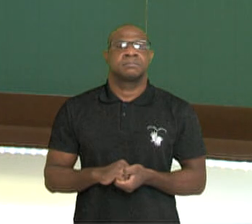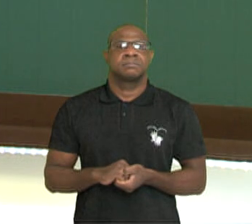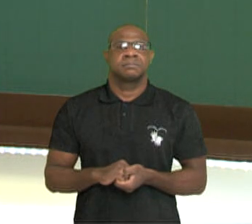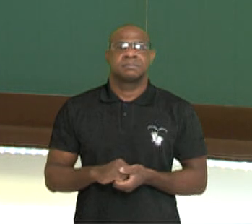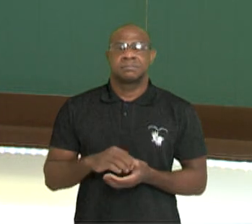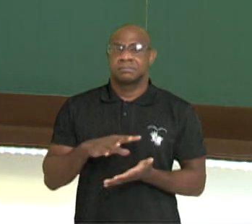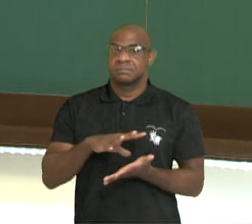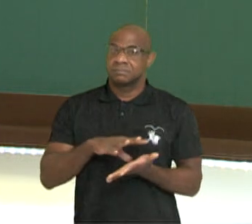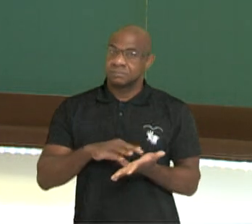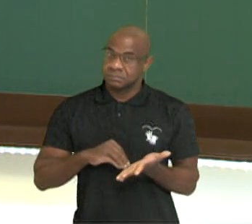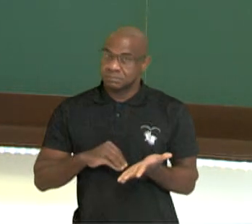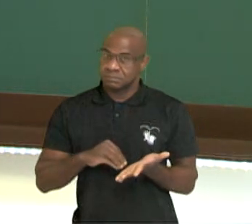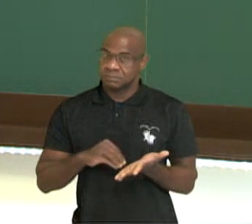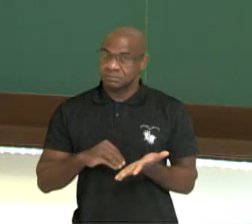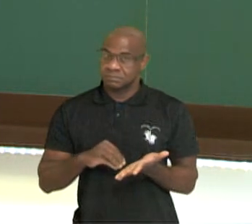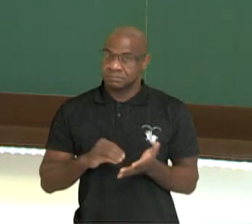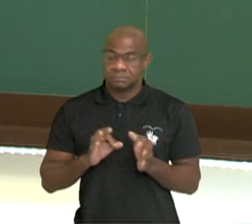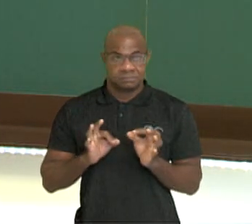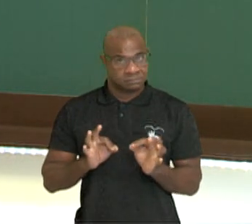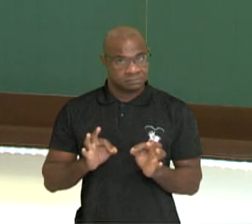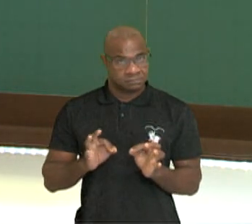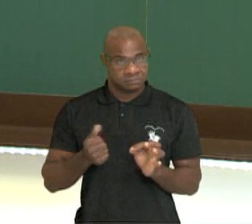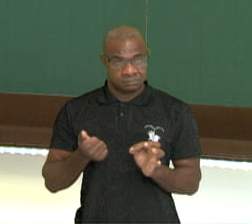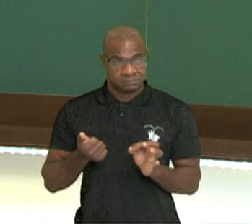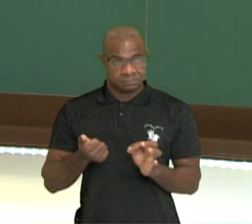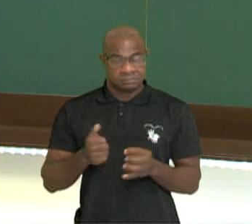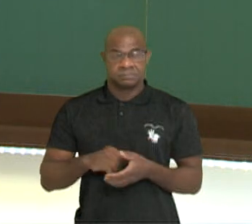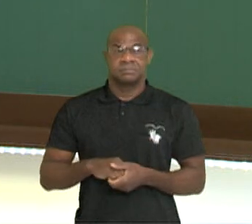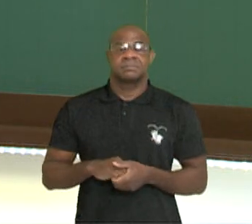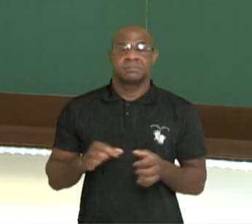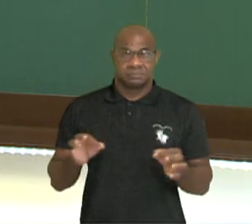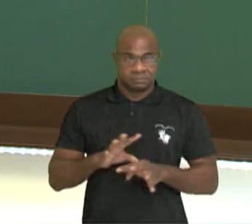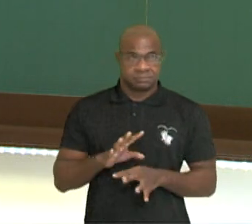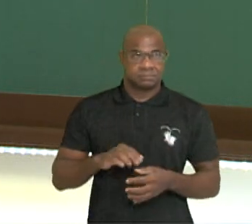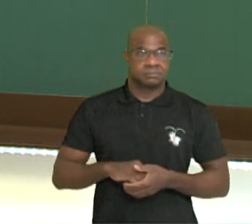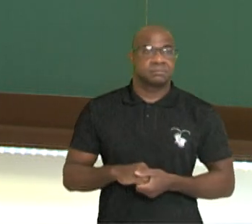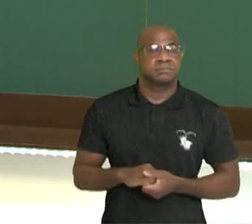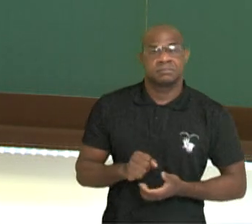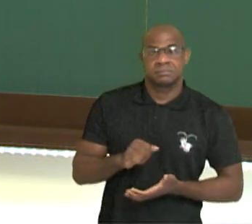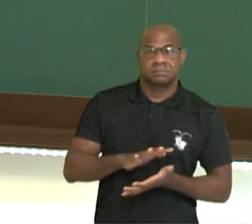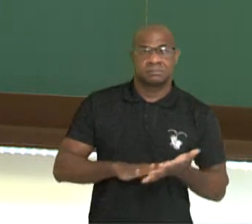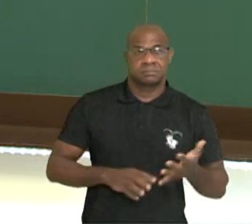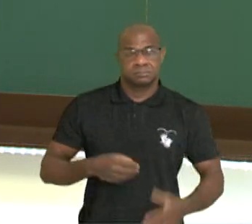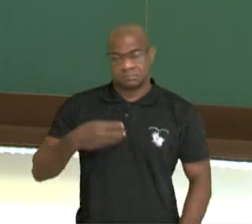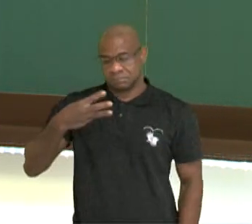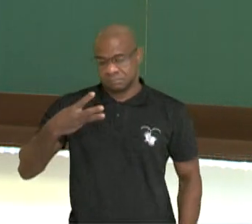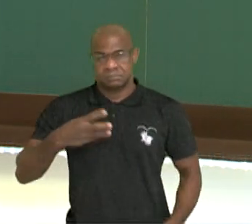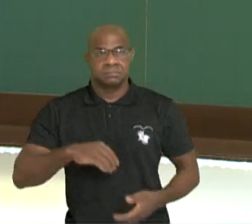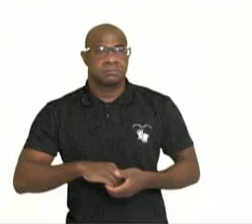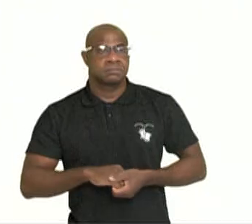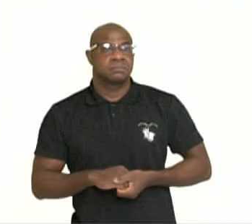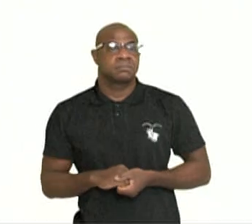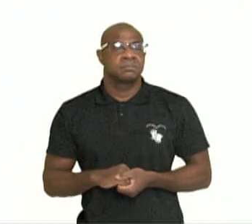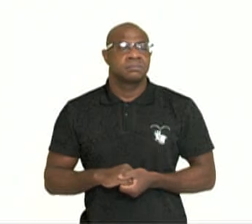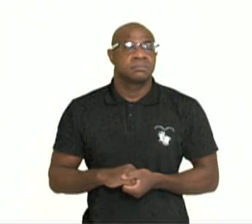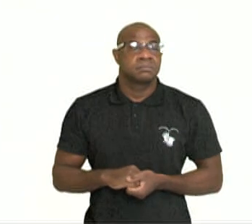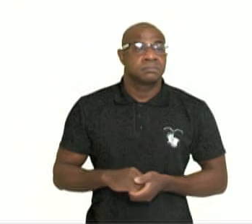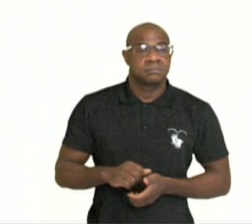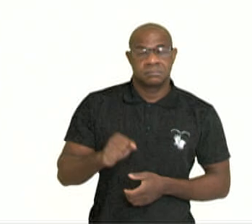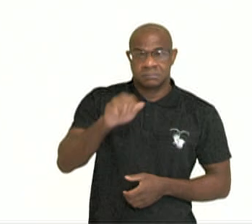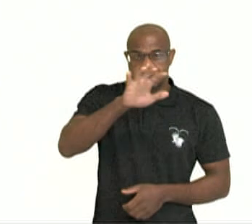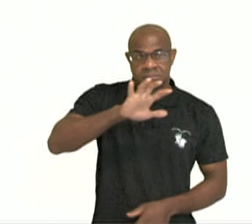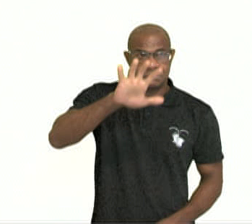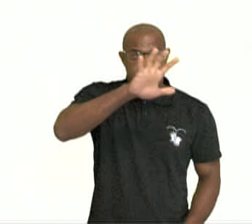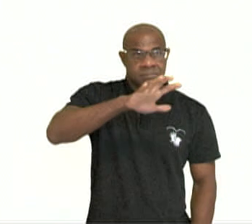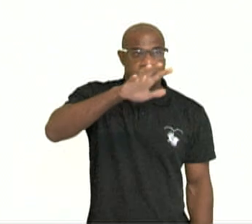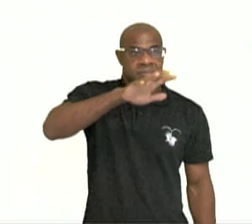Copiou no seu caderno super caprichado esse mapa conceitual? Então vamos adiante para a nossa terceira e última atividade. Na região norte